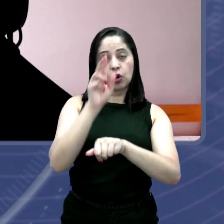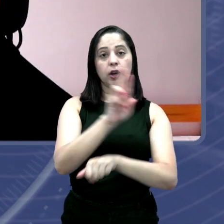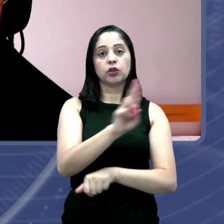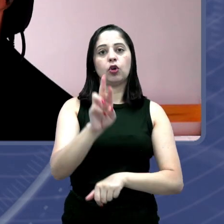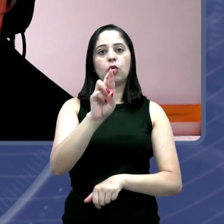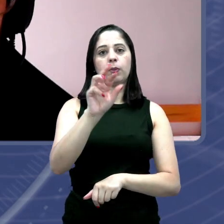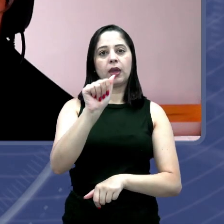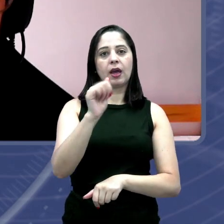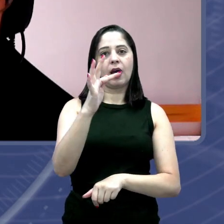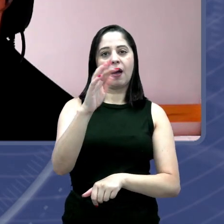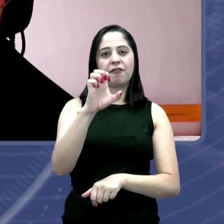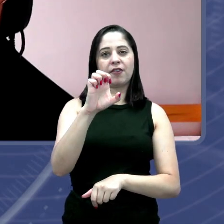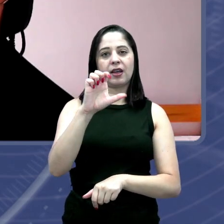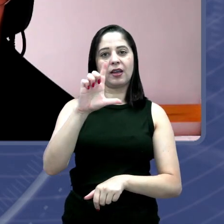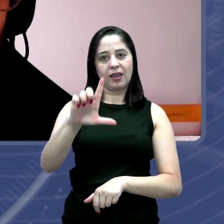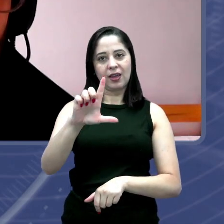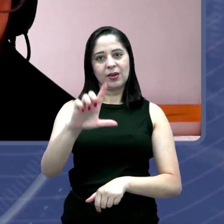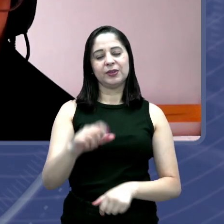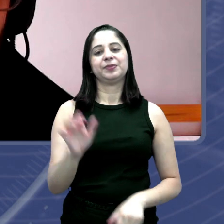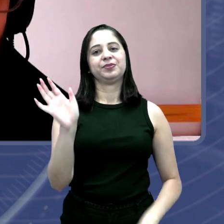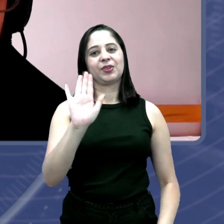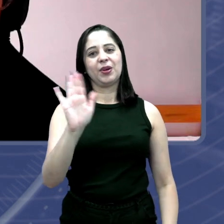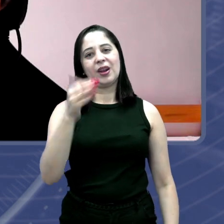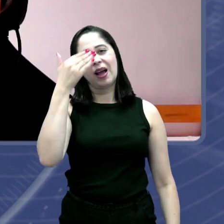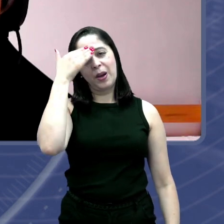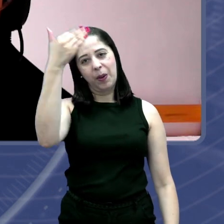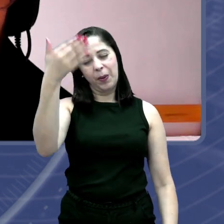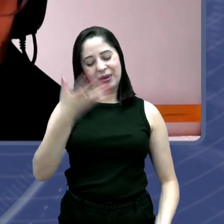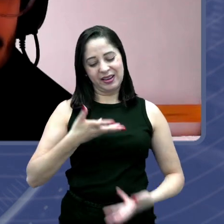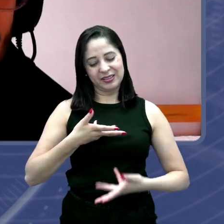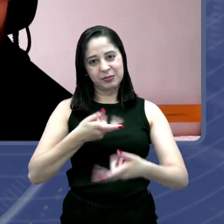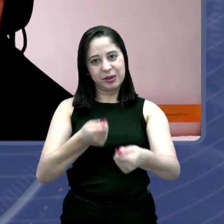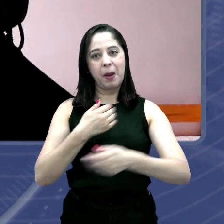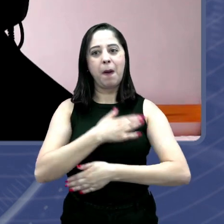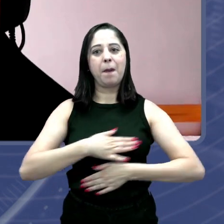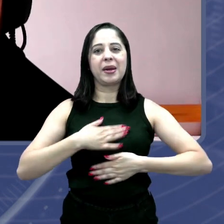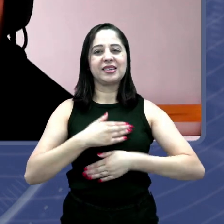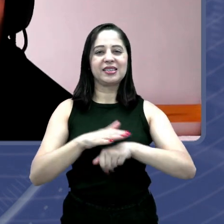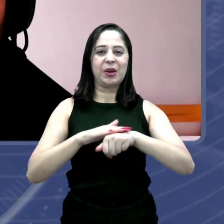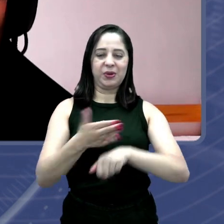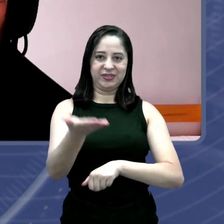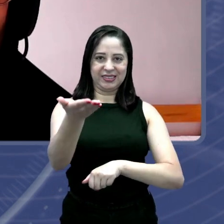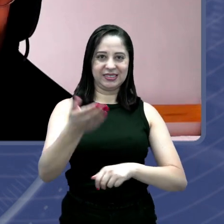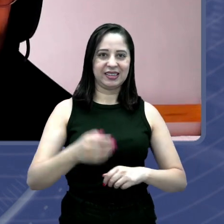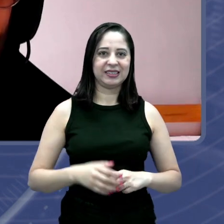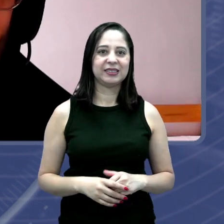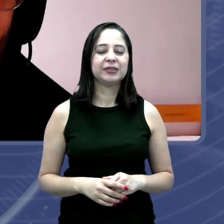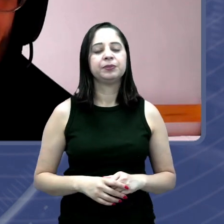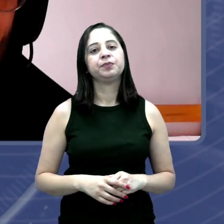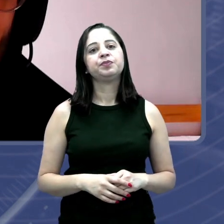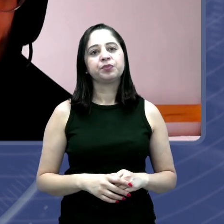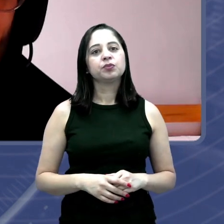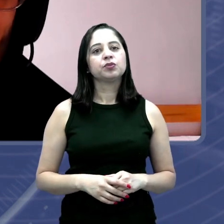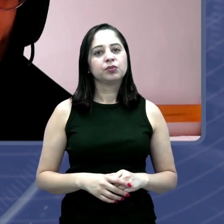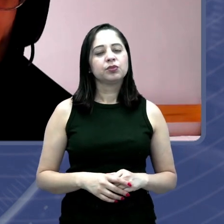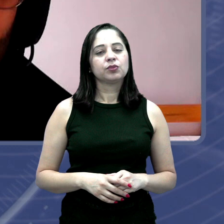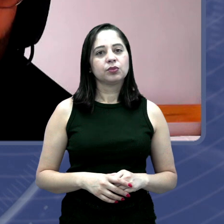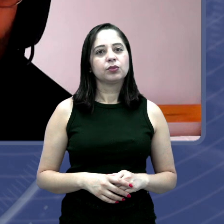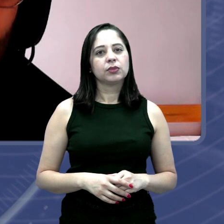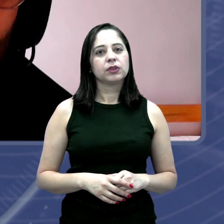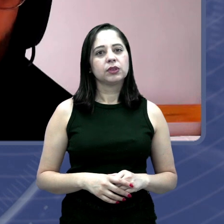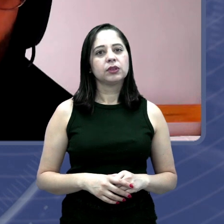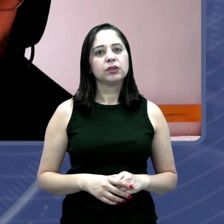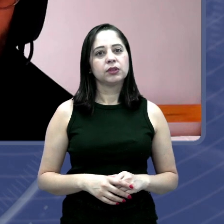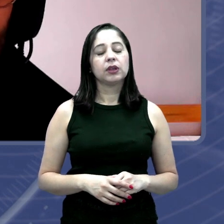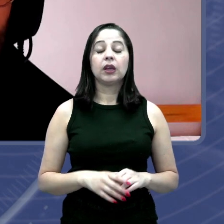muito bem-vindo, Rafael. Olá, pessoal. Obrigado pelo convite. É um prazer estar aqui com vocês. Rafael, é isso, né? A gente